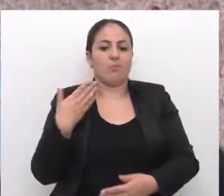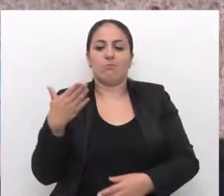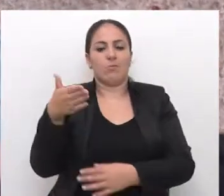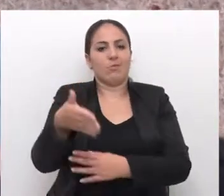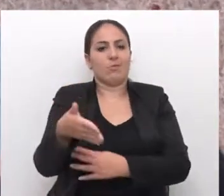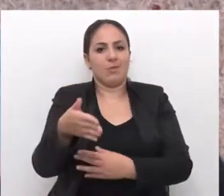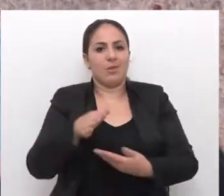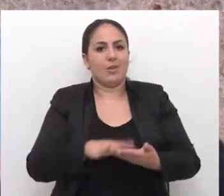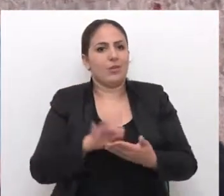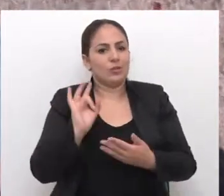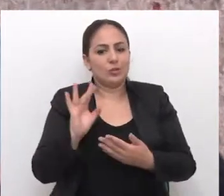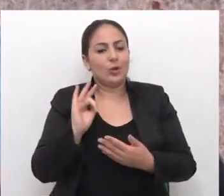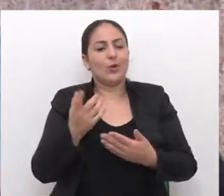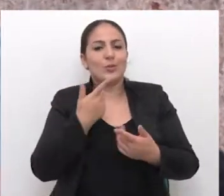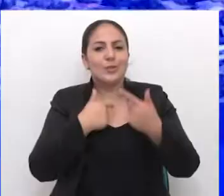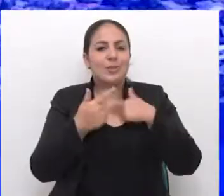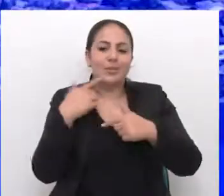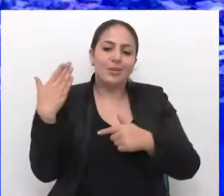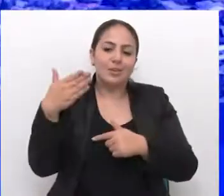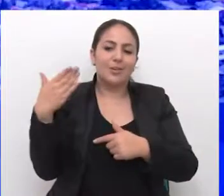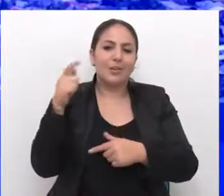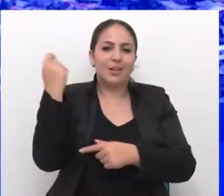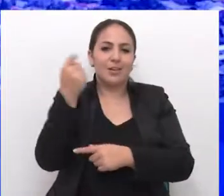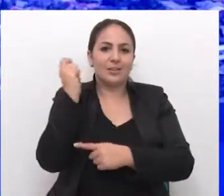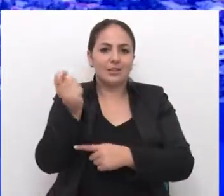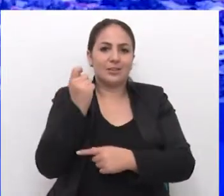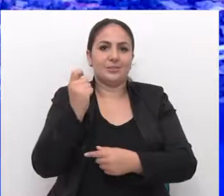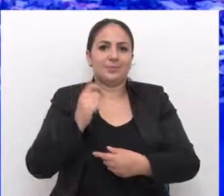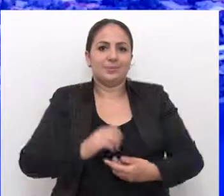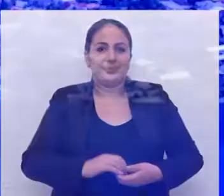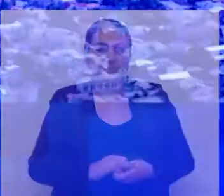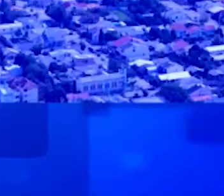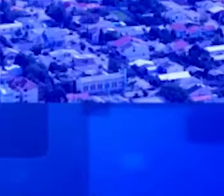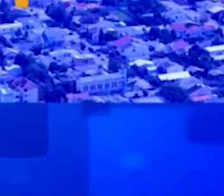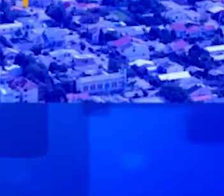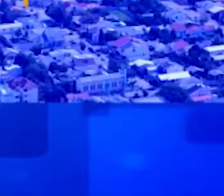dia chorna lá, laçando com a turma.